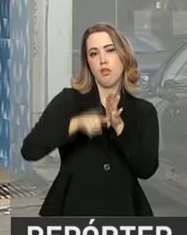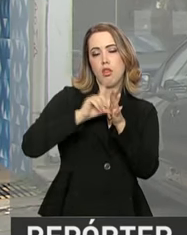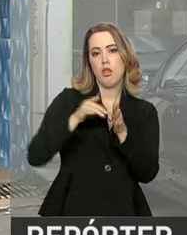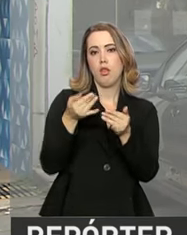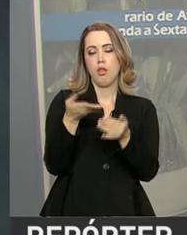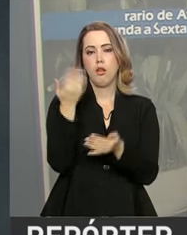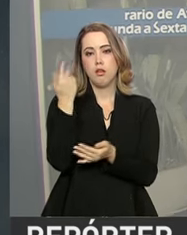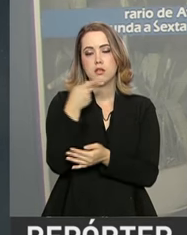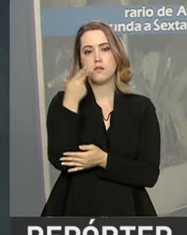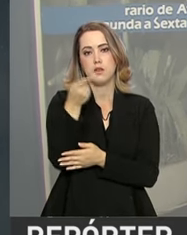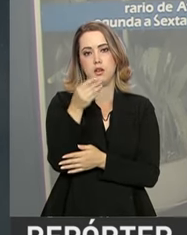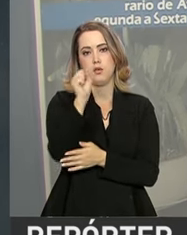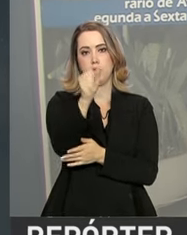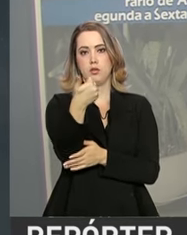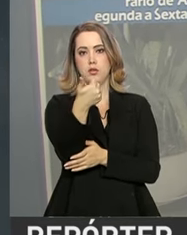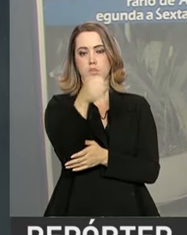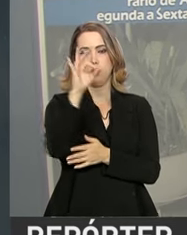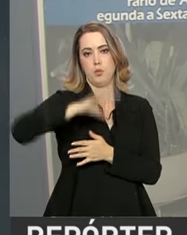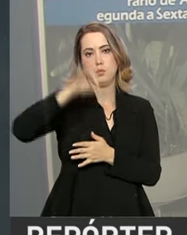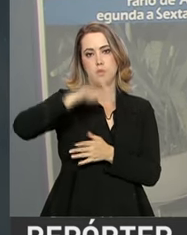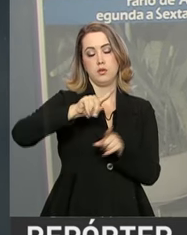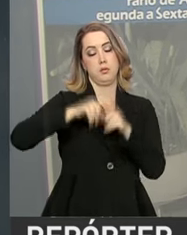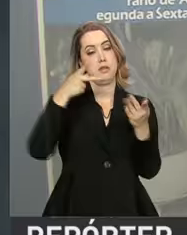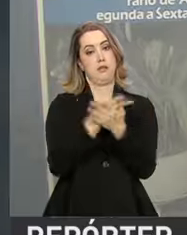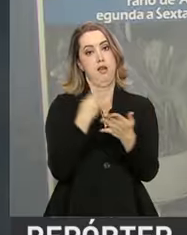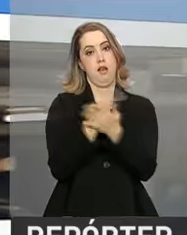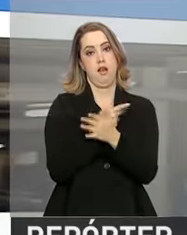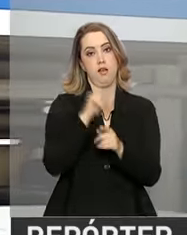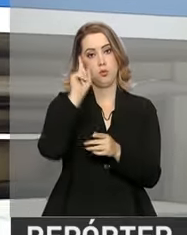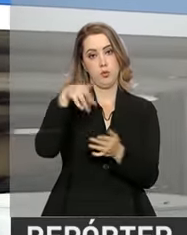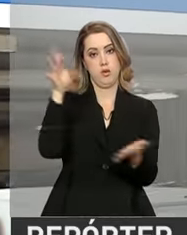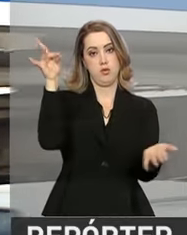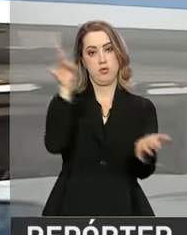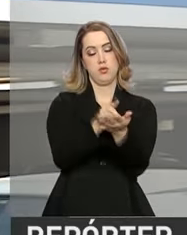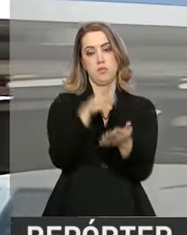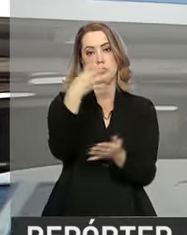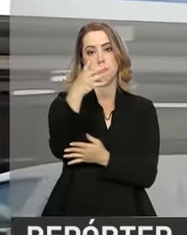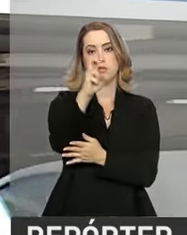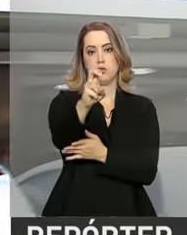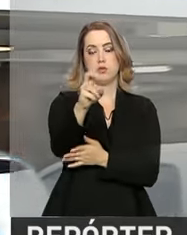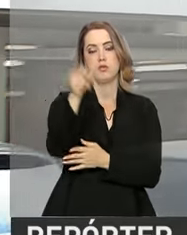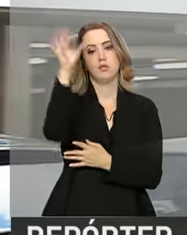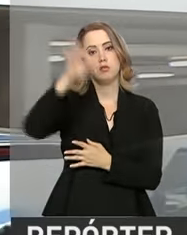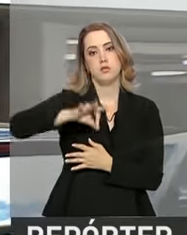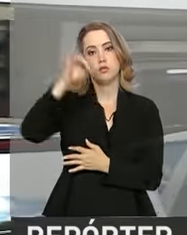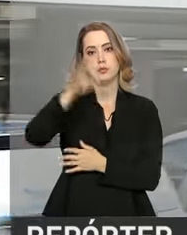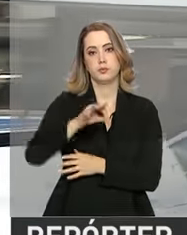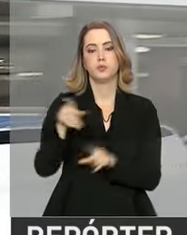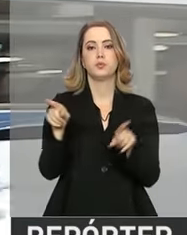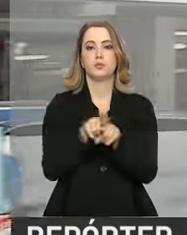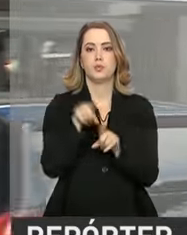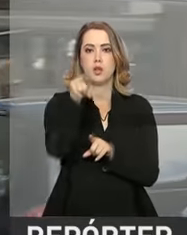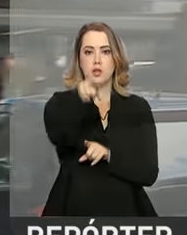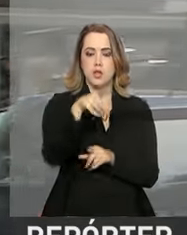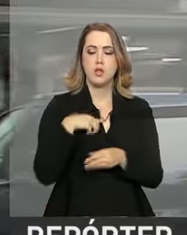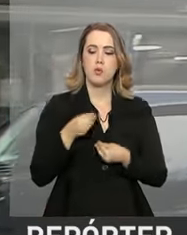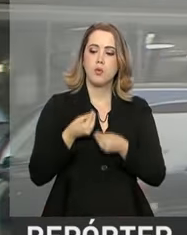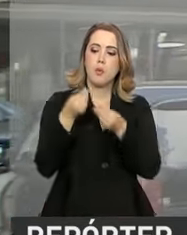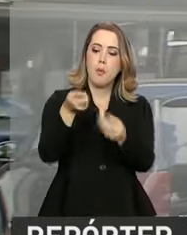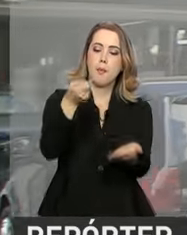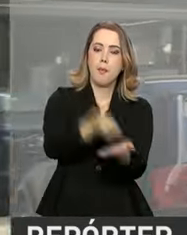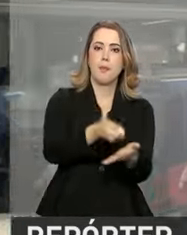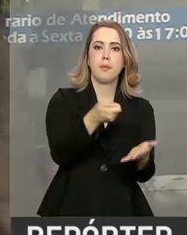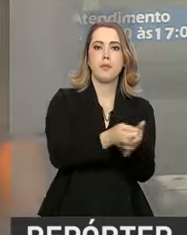pelo Ministério anteriormente desse conjunto de benefícios suspeitos 500.000 foram concedidos ou reativados judicialmente e